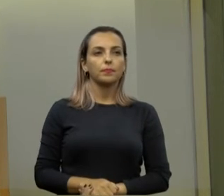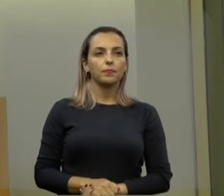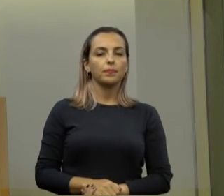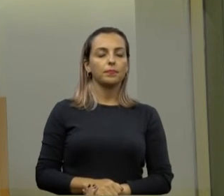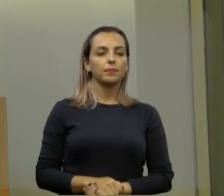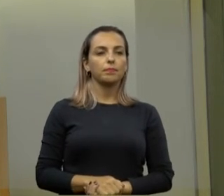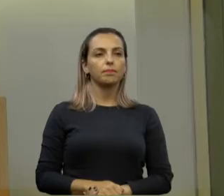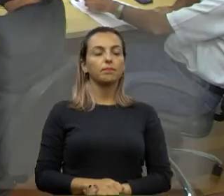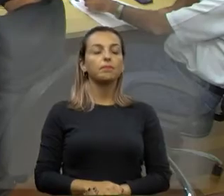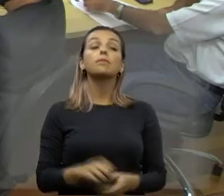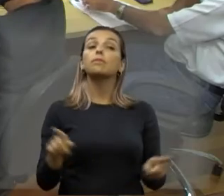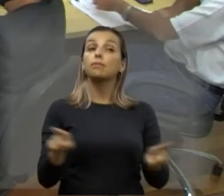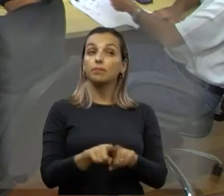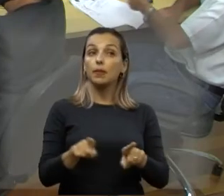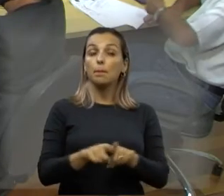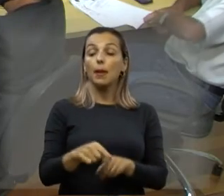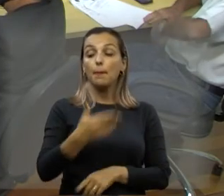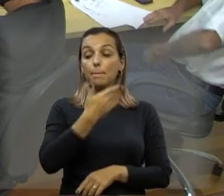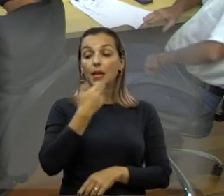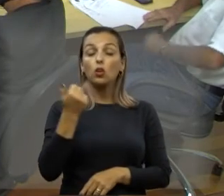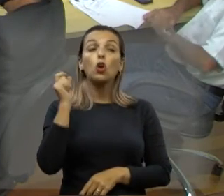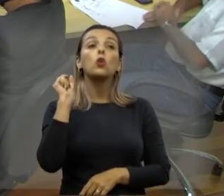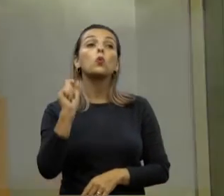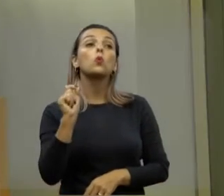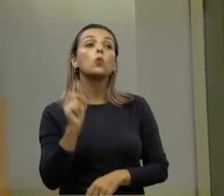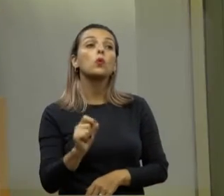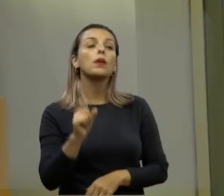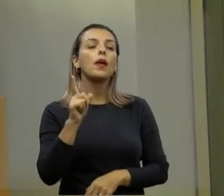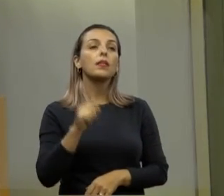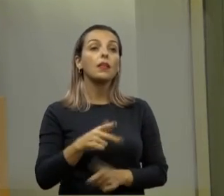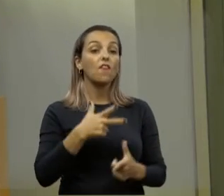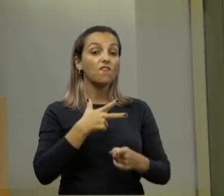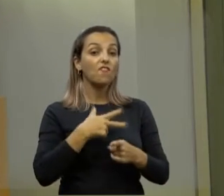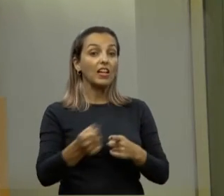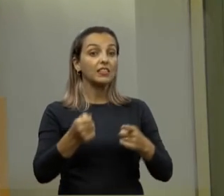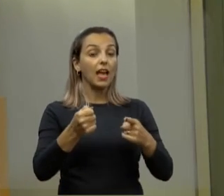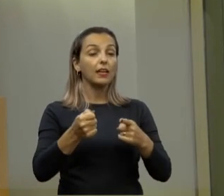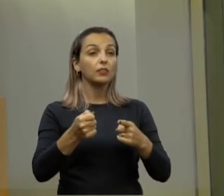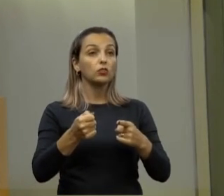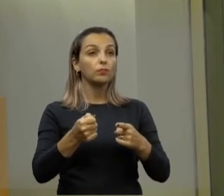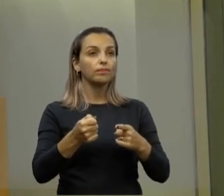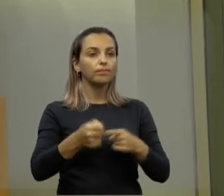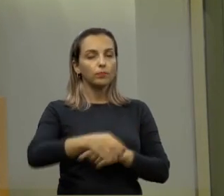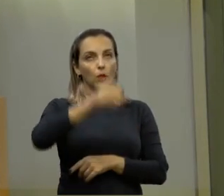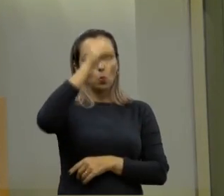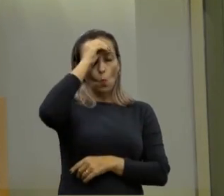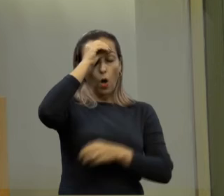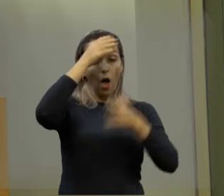é um que muito melhor do que isso vencendo a ignorância